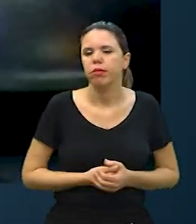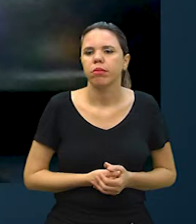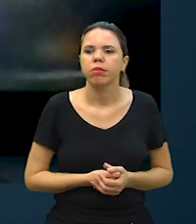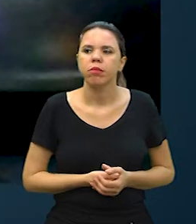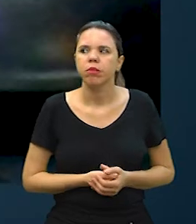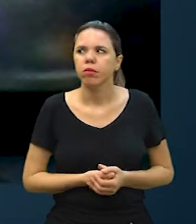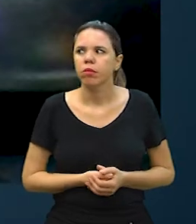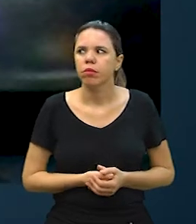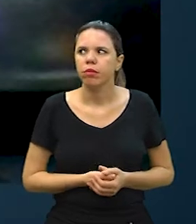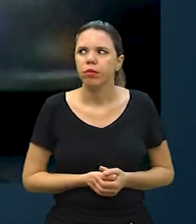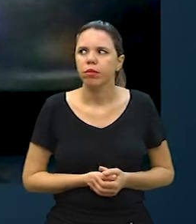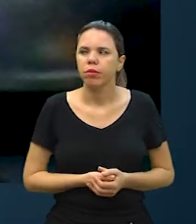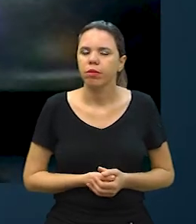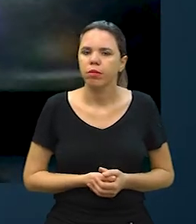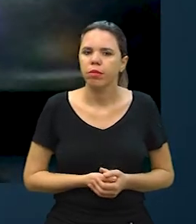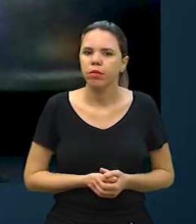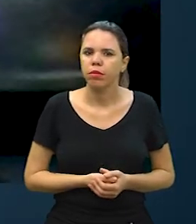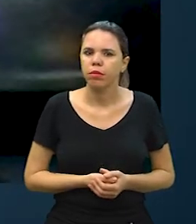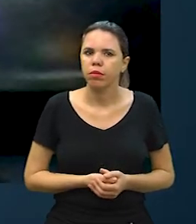então